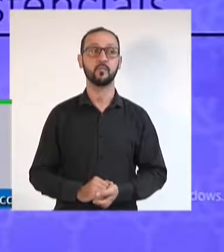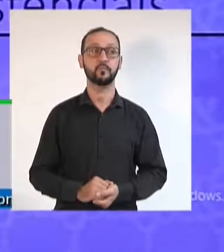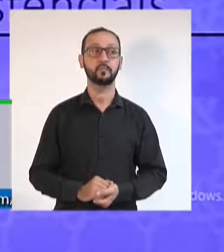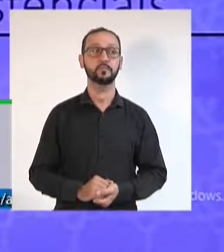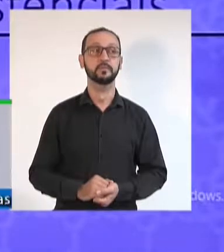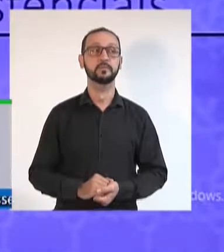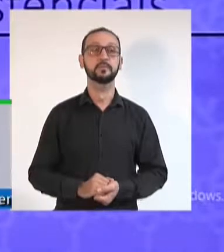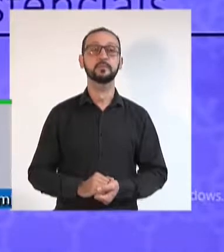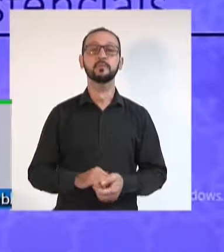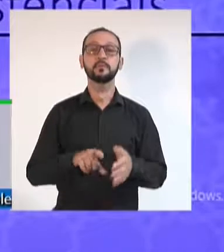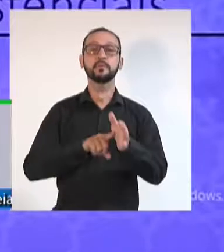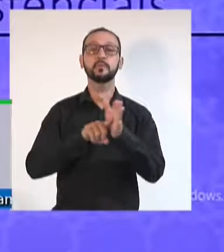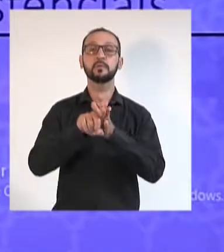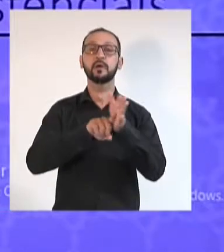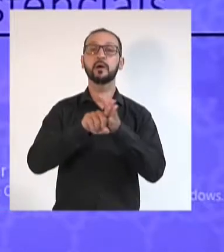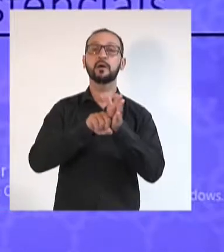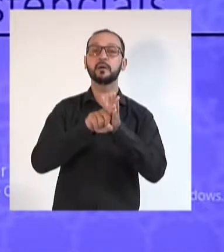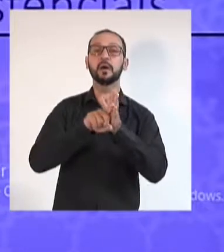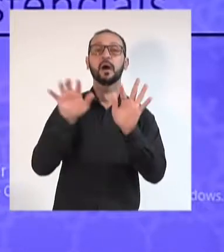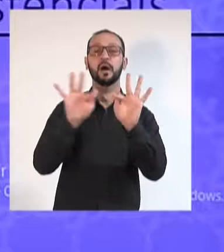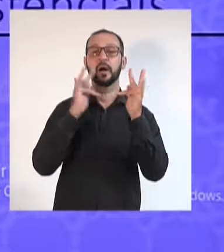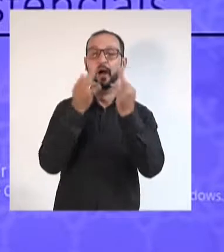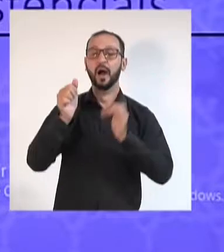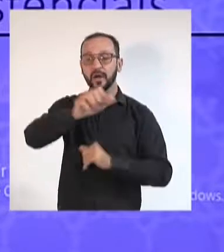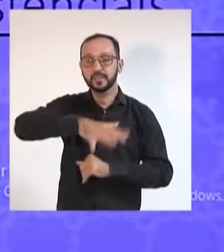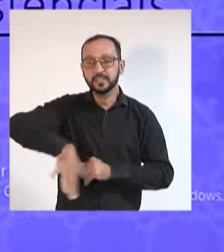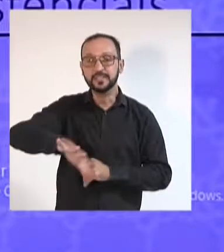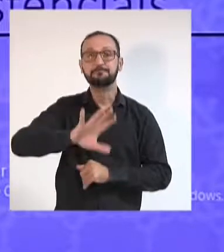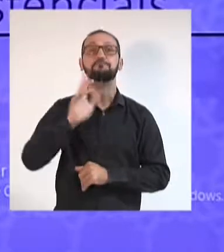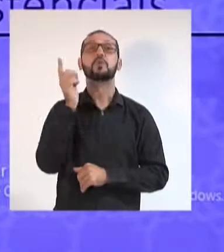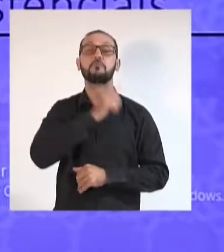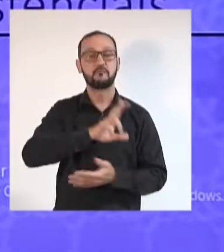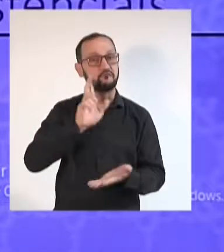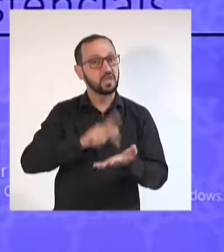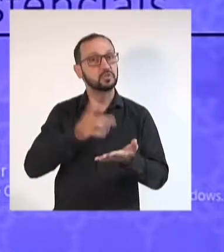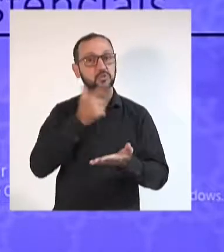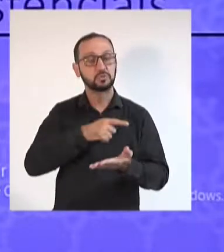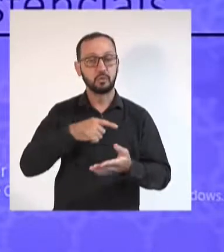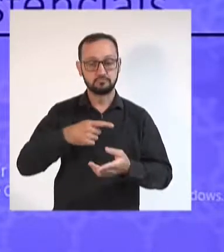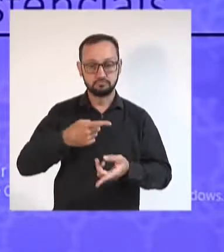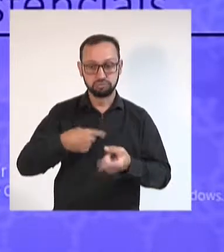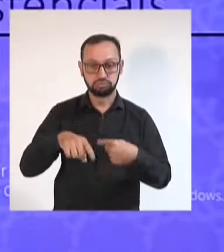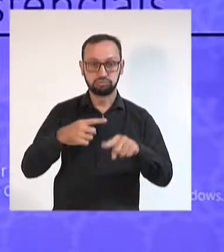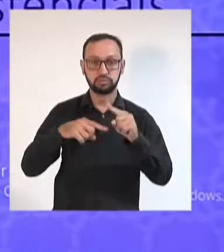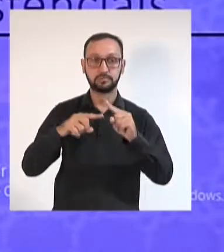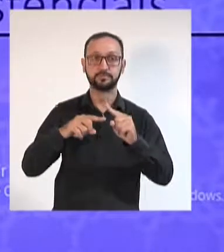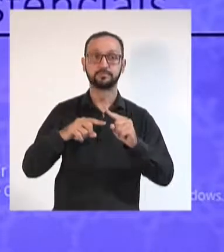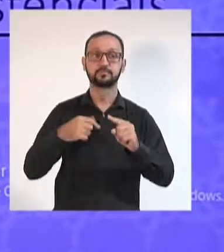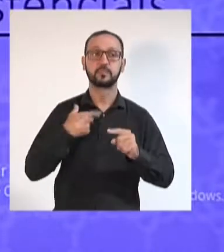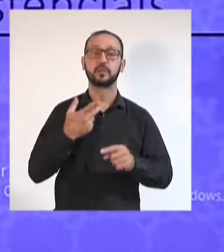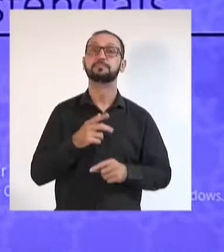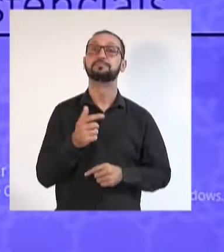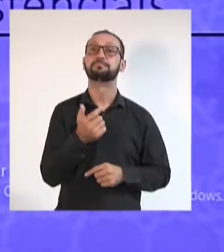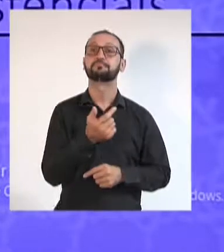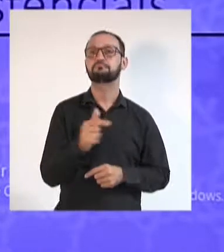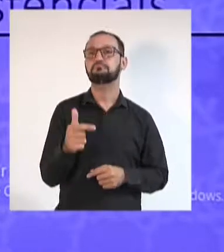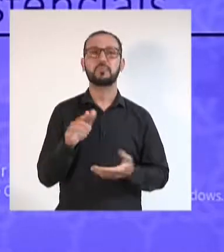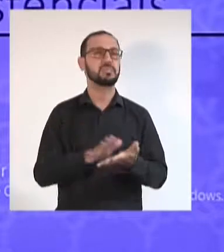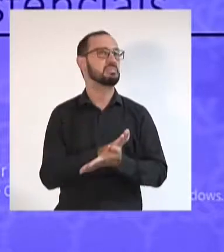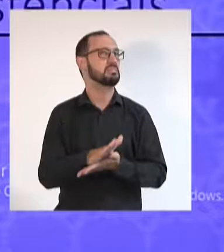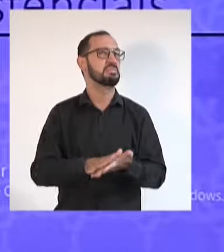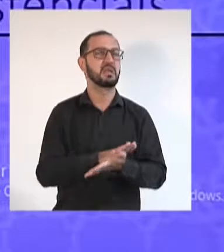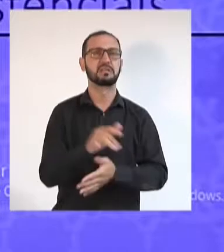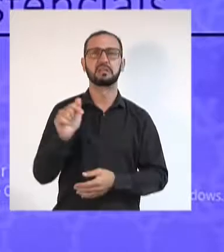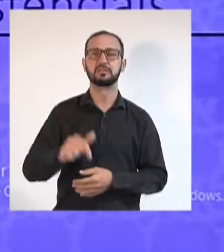Mapear e pesquisar a condição sociofamiliar. Isso a gente já avançou bastante. Não vamos sair daqui e falar, nossa, a gente não